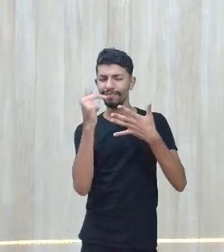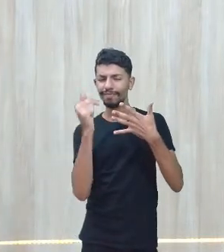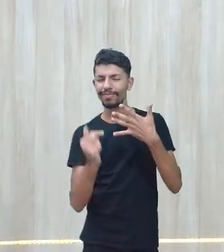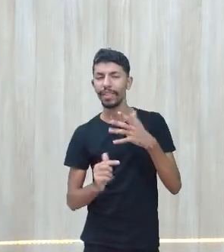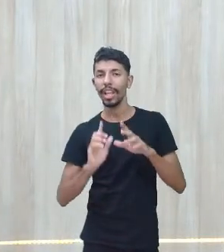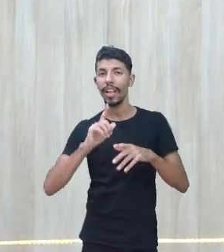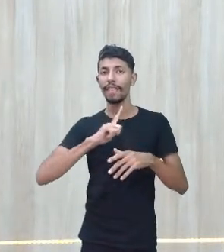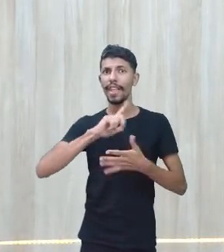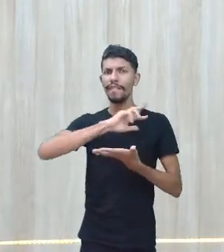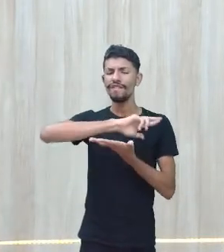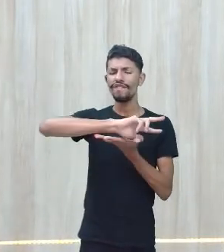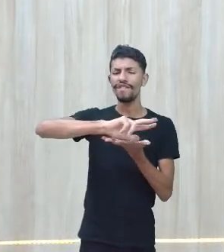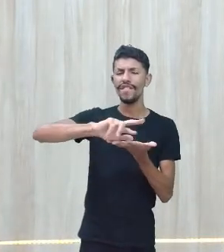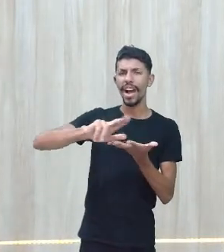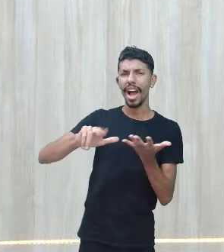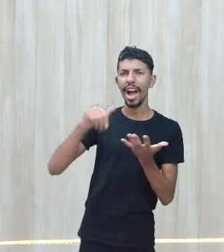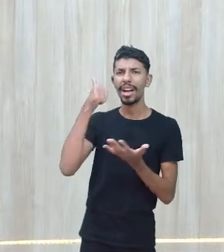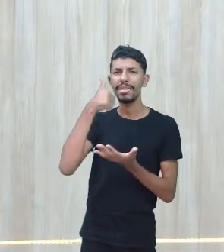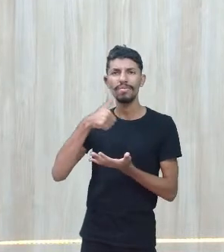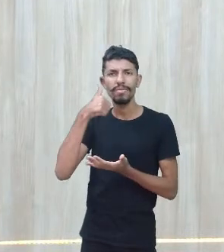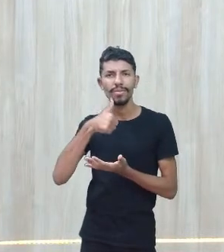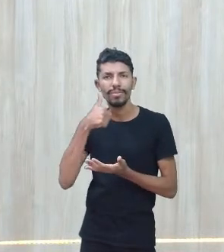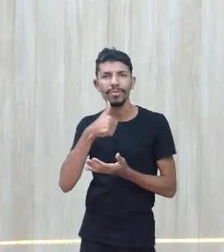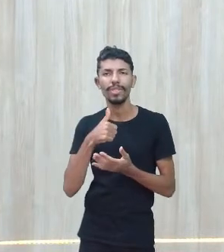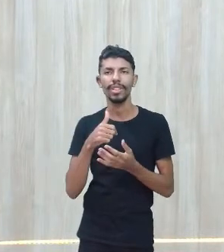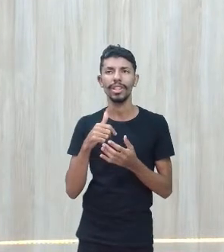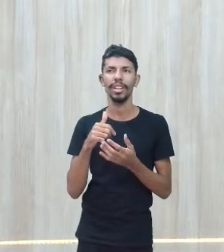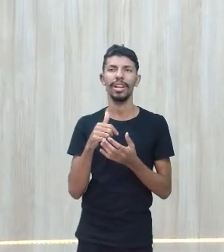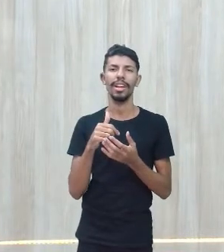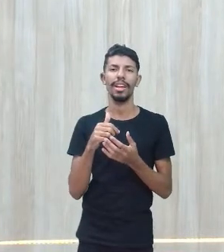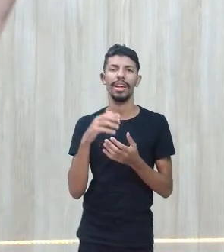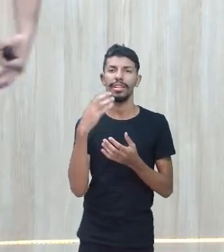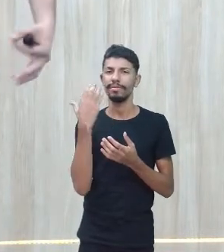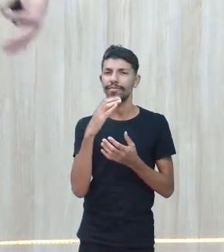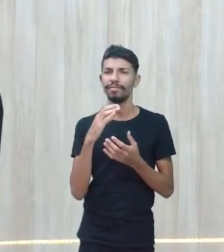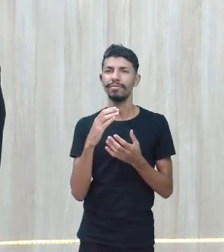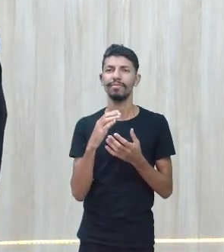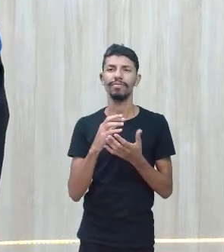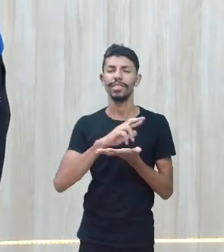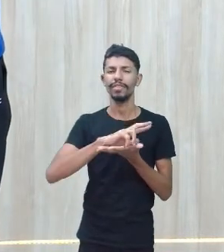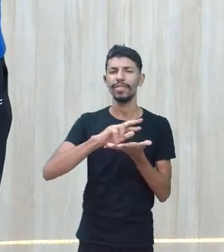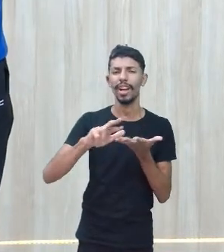tem várias, como é que eu posso dizer,